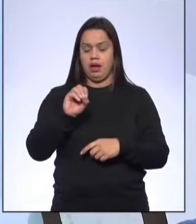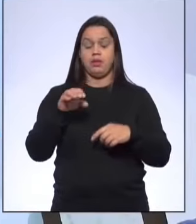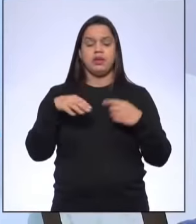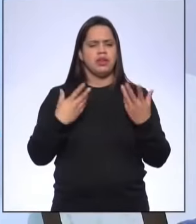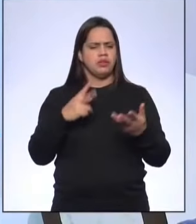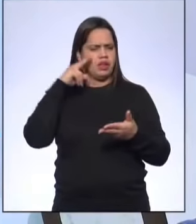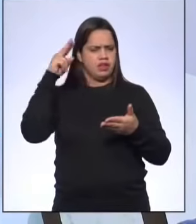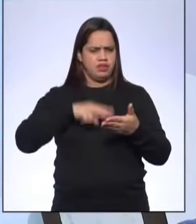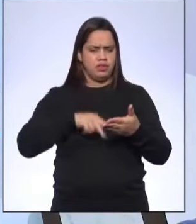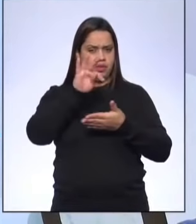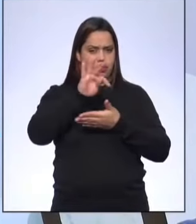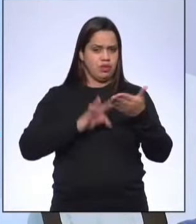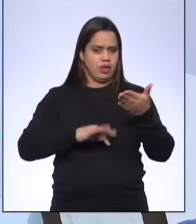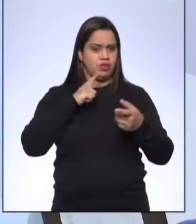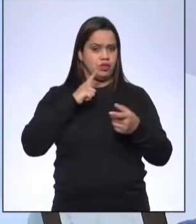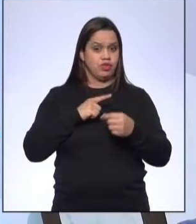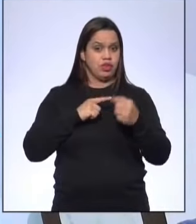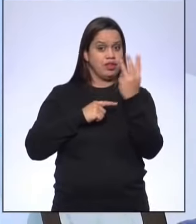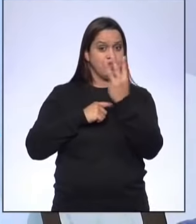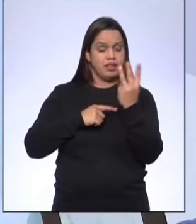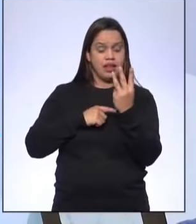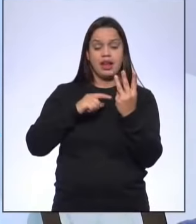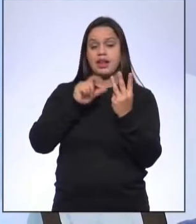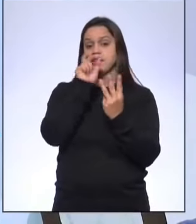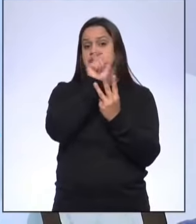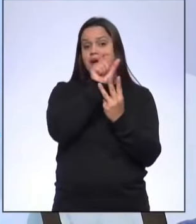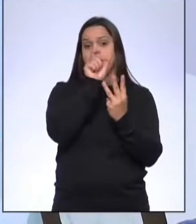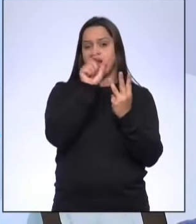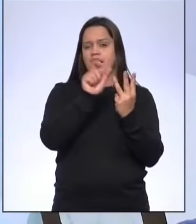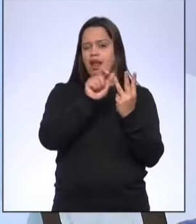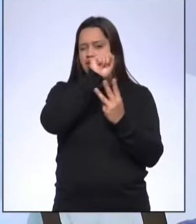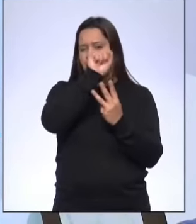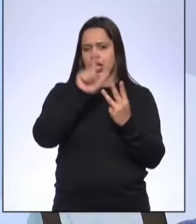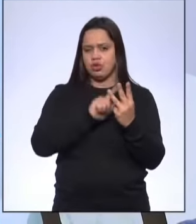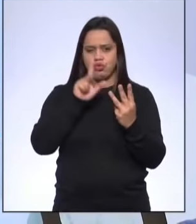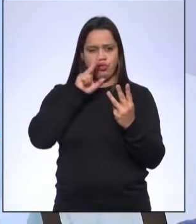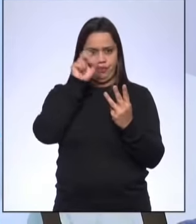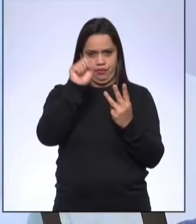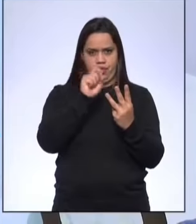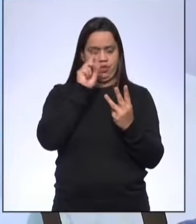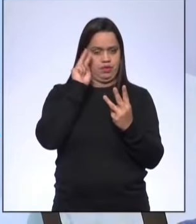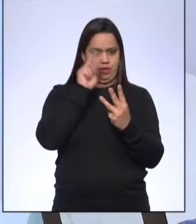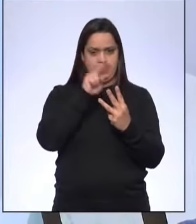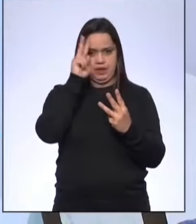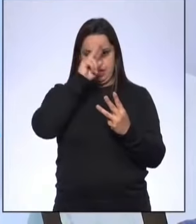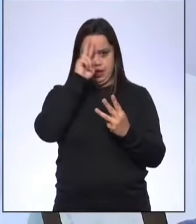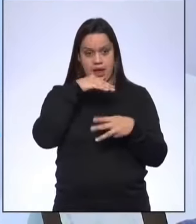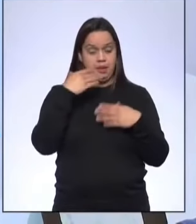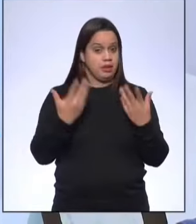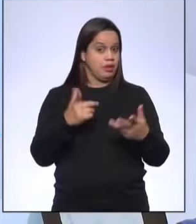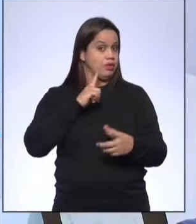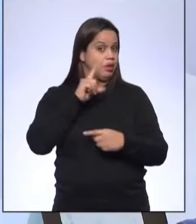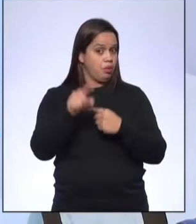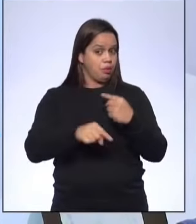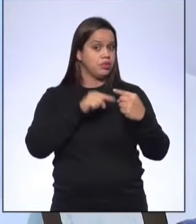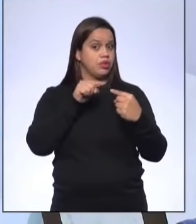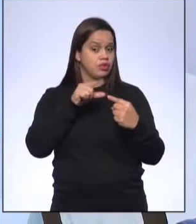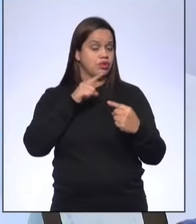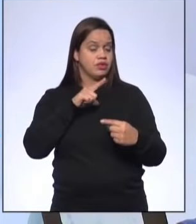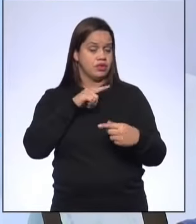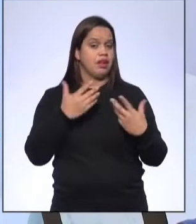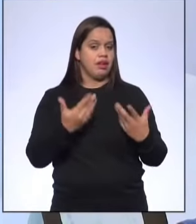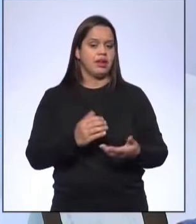observaram que no texto no ppt tinham três palavrinhas que estavam e azul e isso tem um objetivo